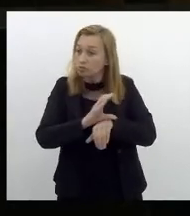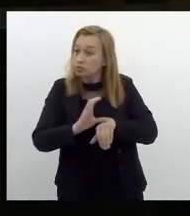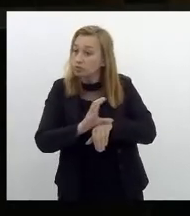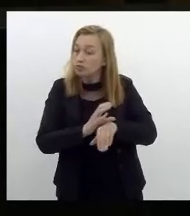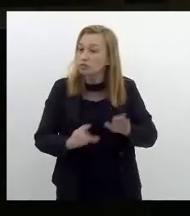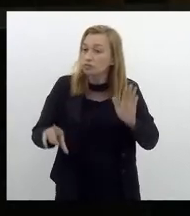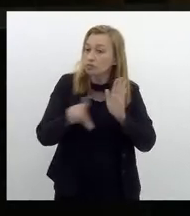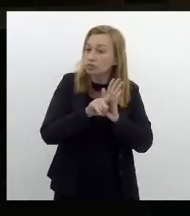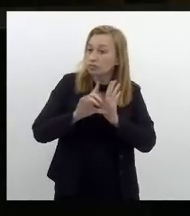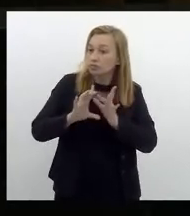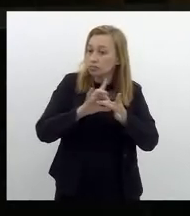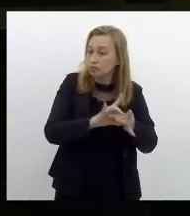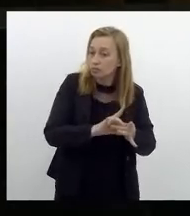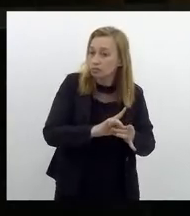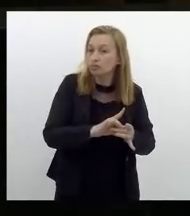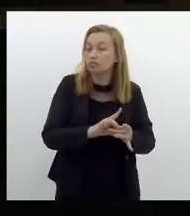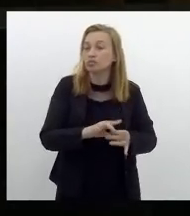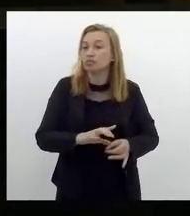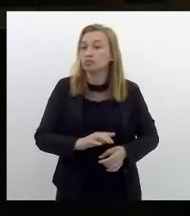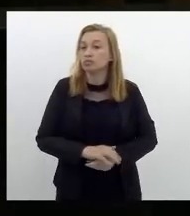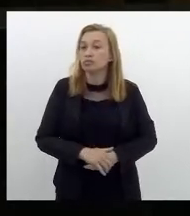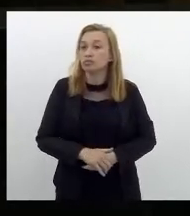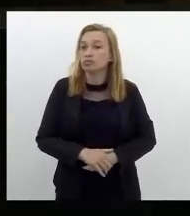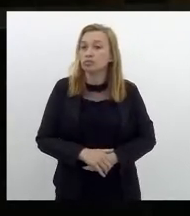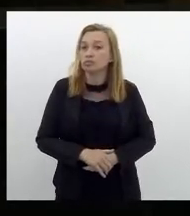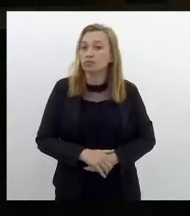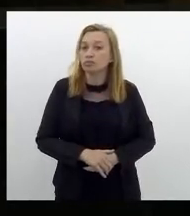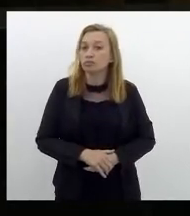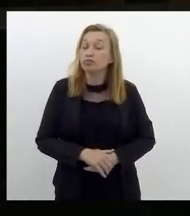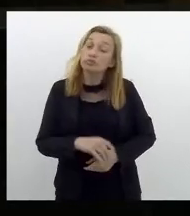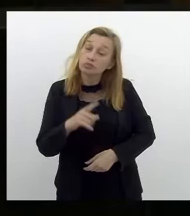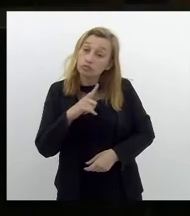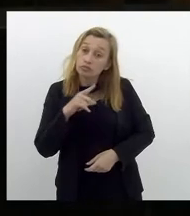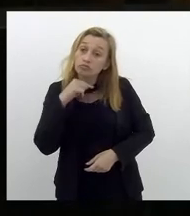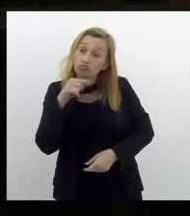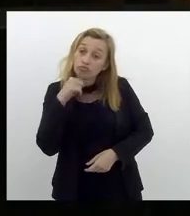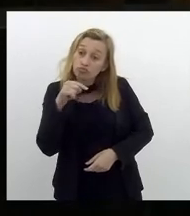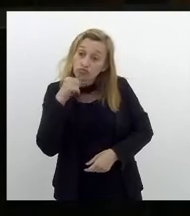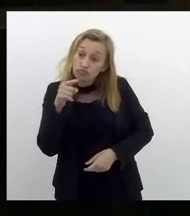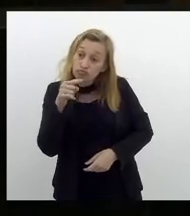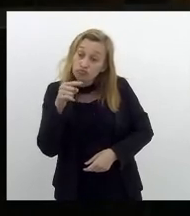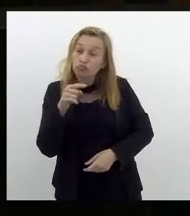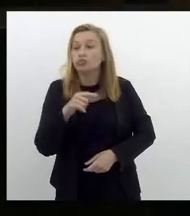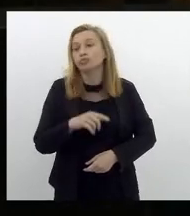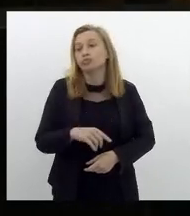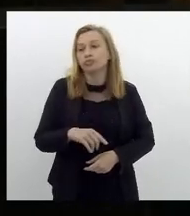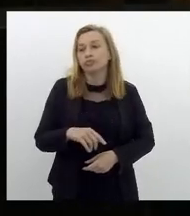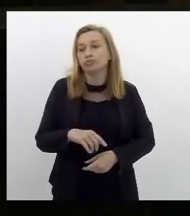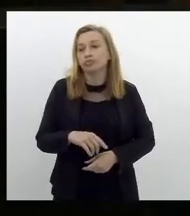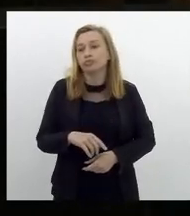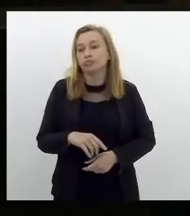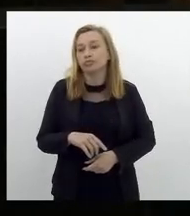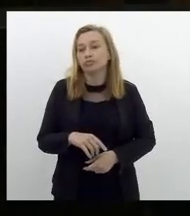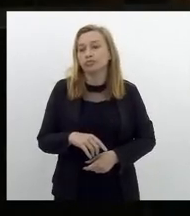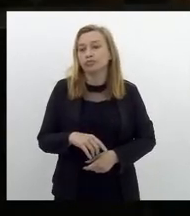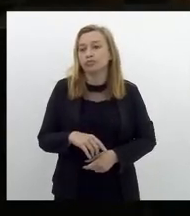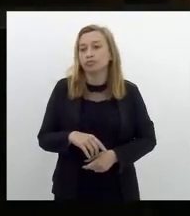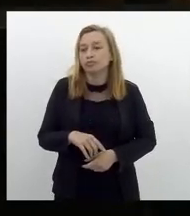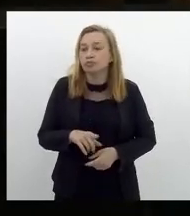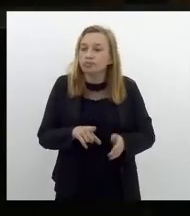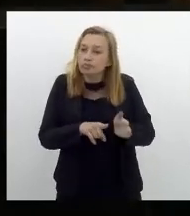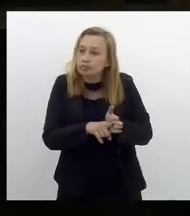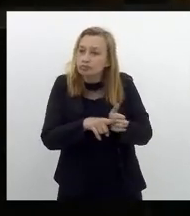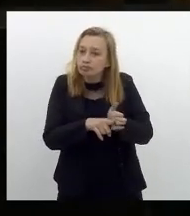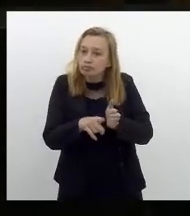lei complementar, etc., e, se houvesse dúvida, né, consultasse a